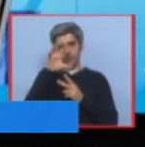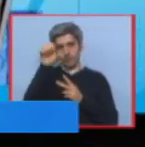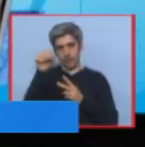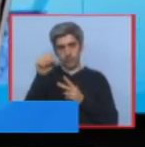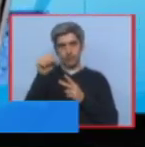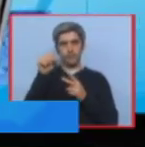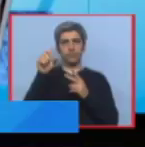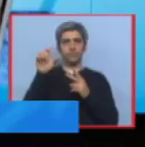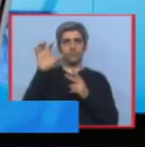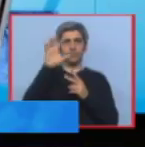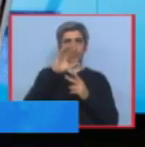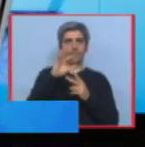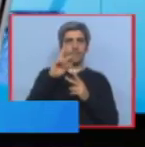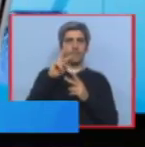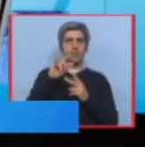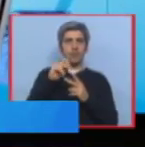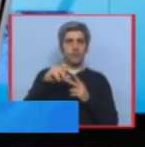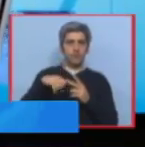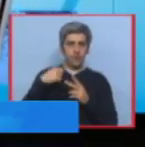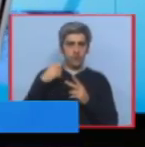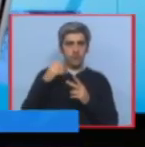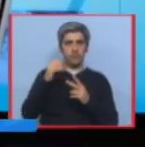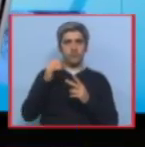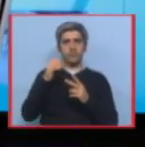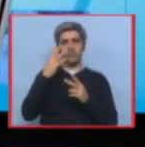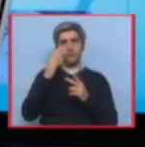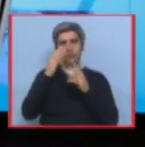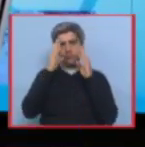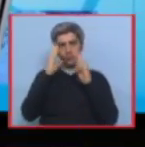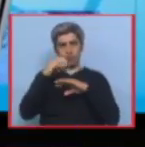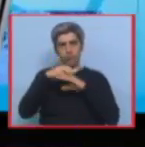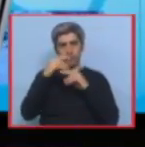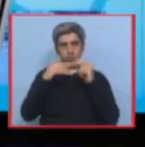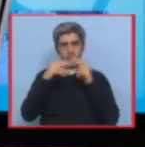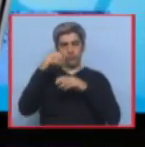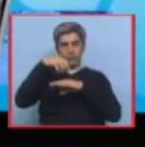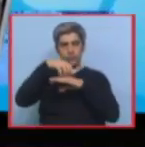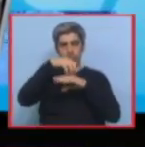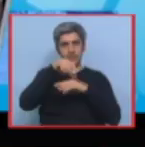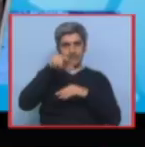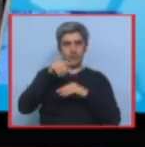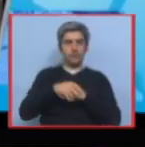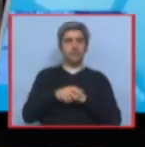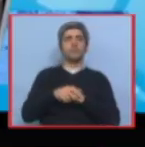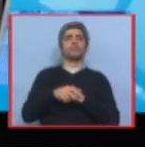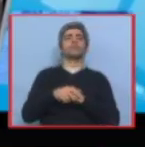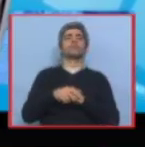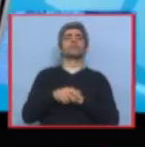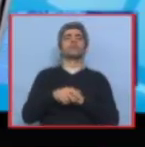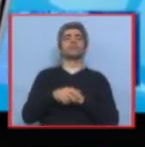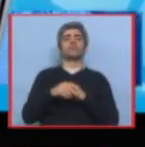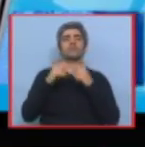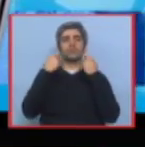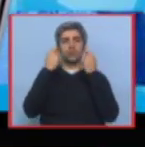abrange mais lá Vila Verde, etc., onde os primeiros mosteiros se implantaram, e foi